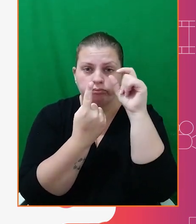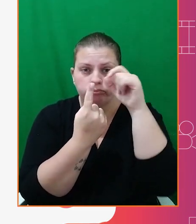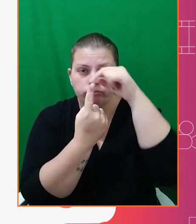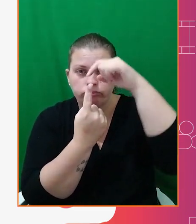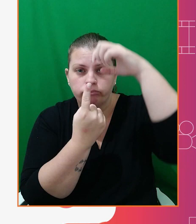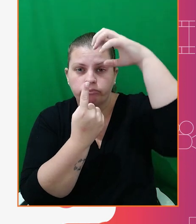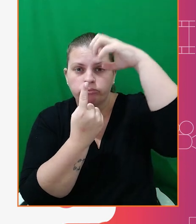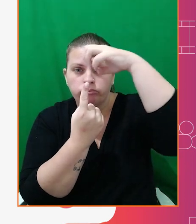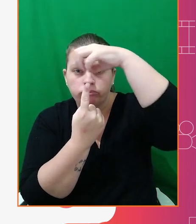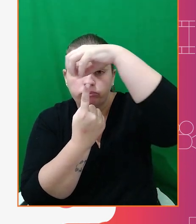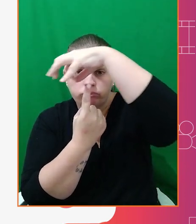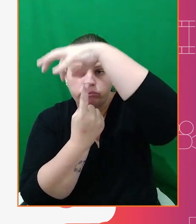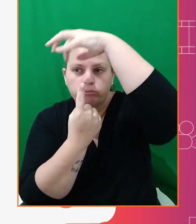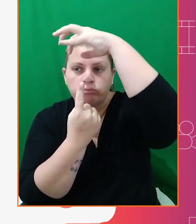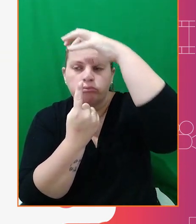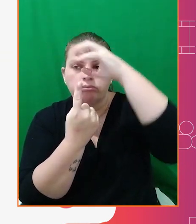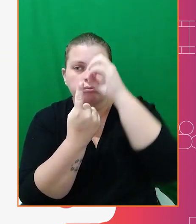próximas,